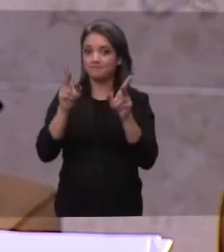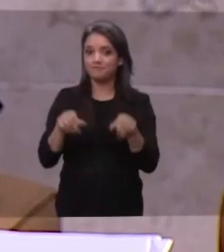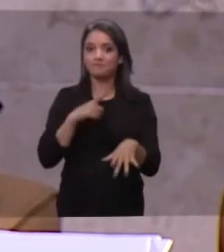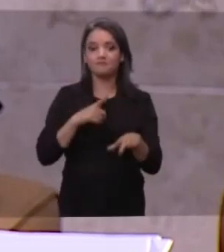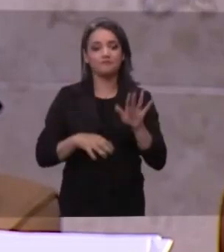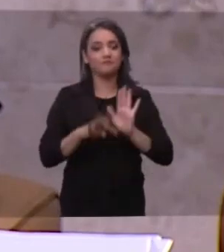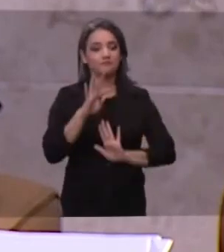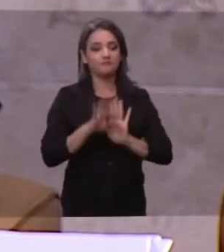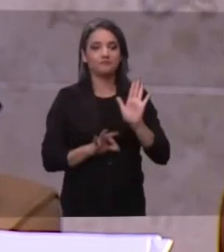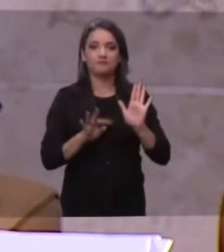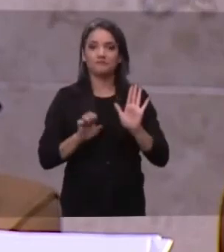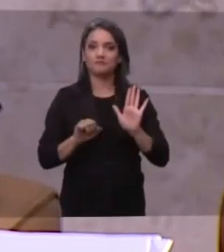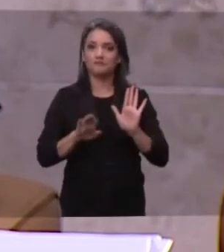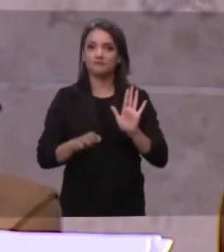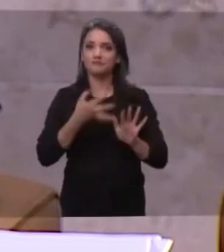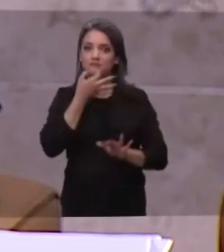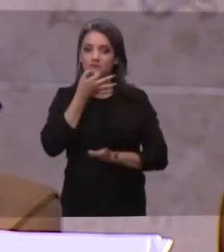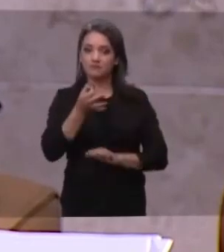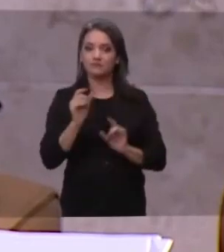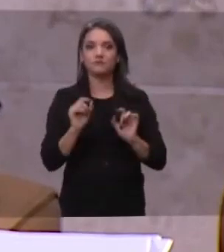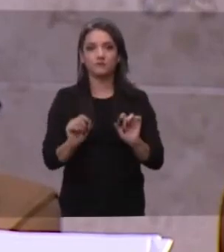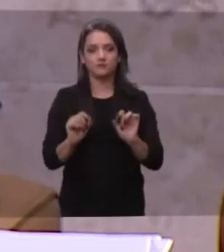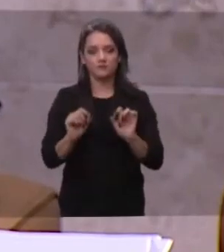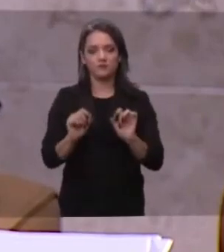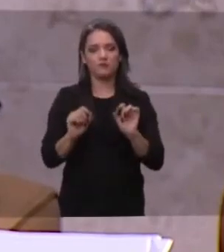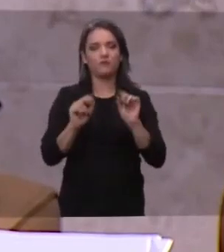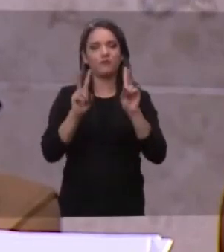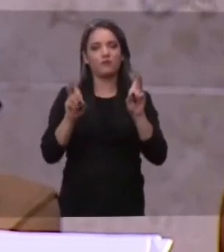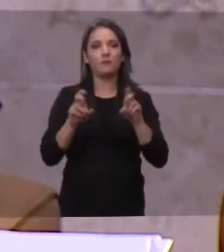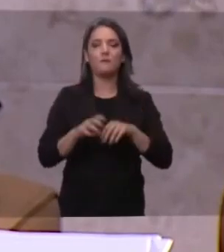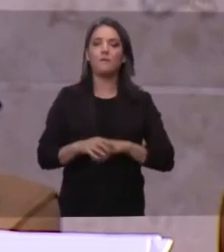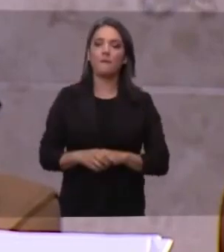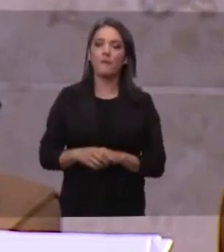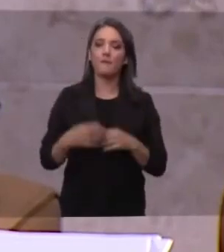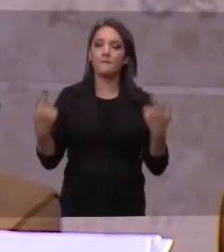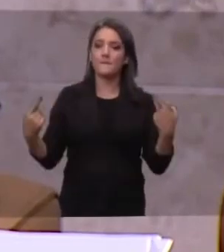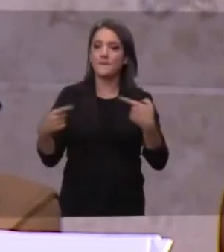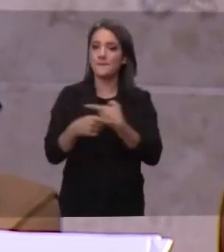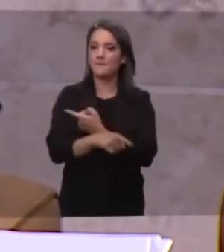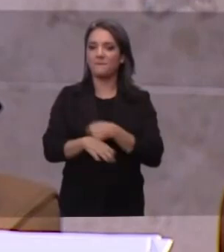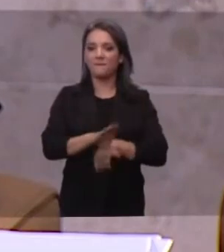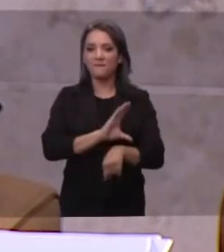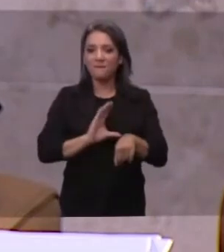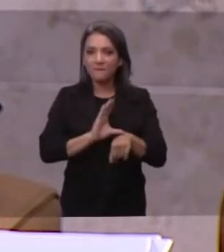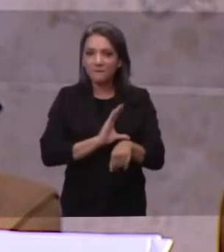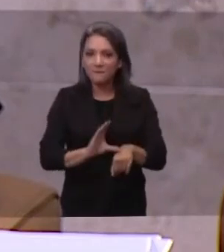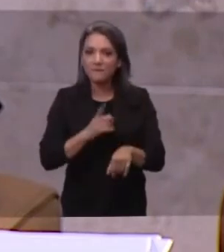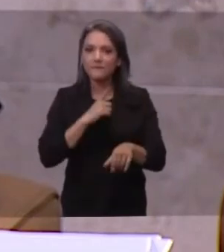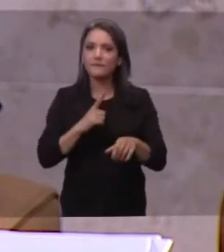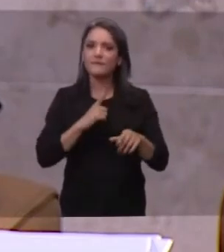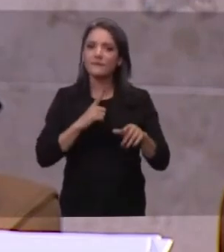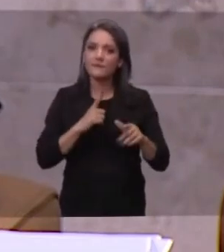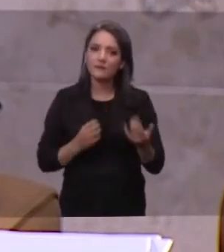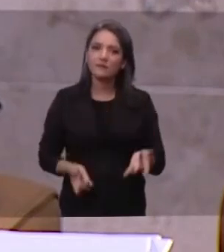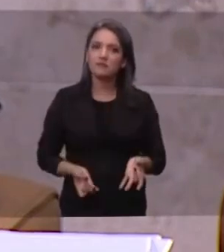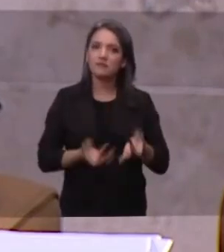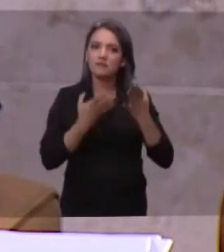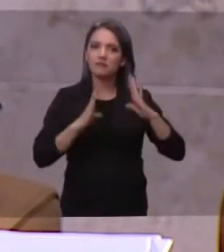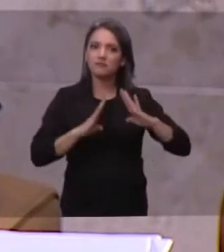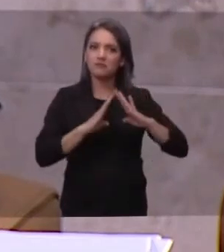da seguinte tese: é inconstitucional o procedimento de execução extrajudicial de bens imóveis